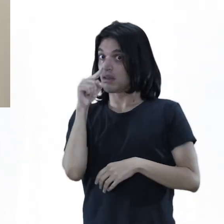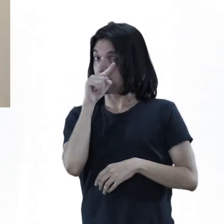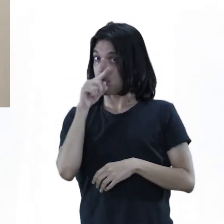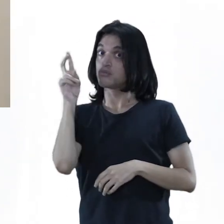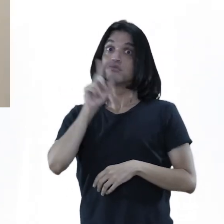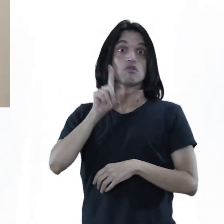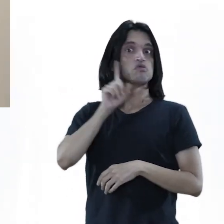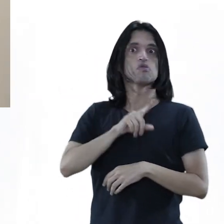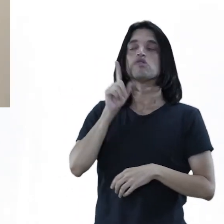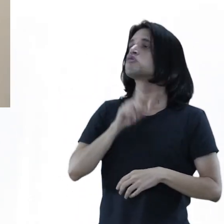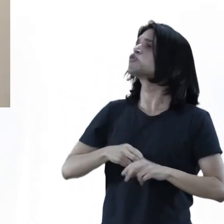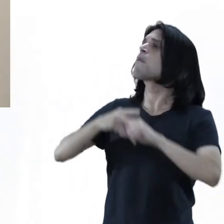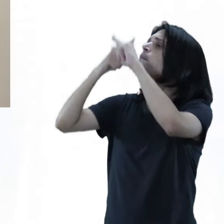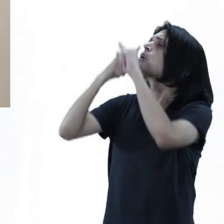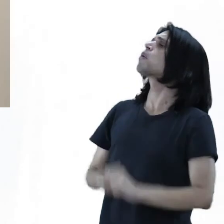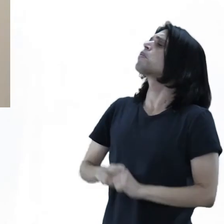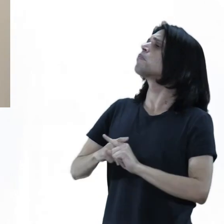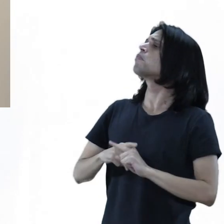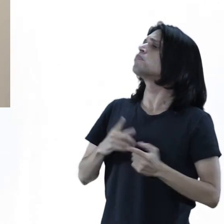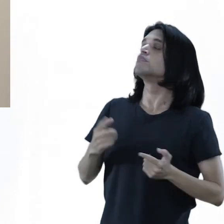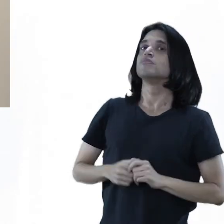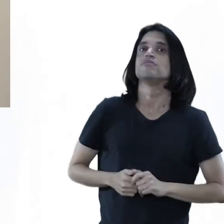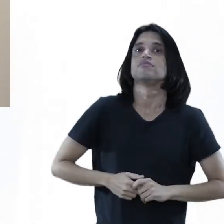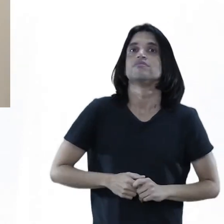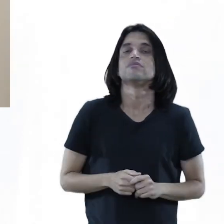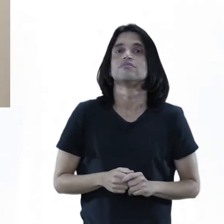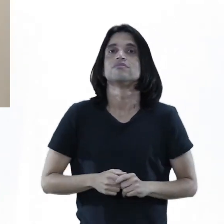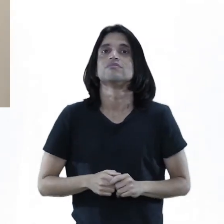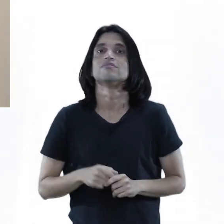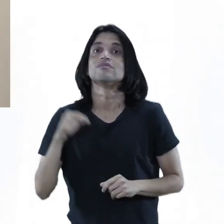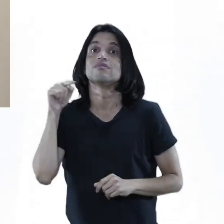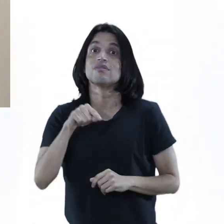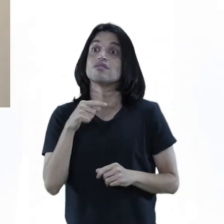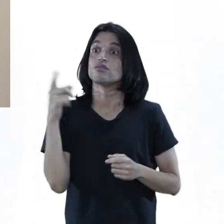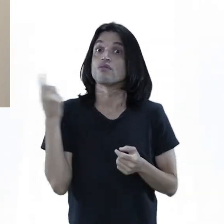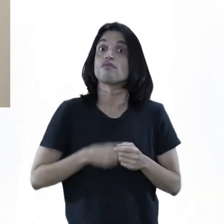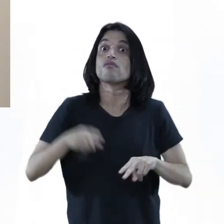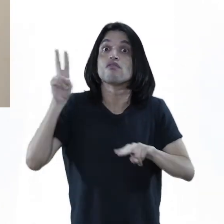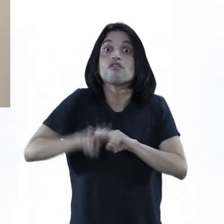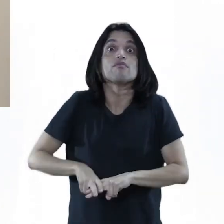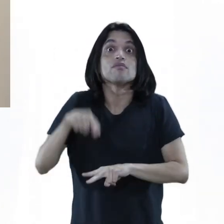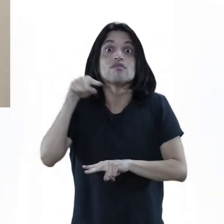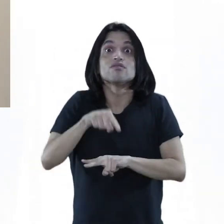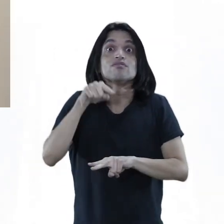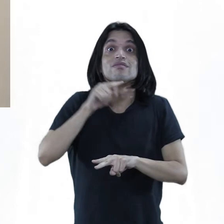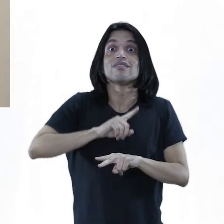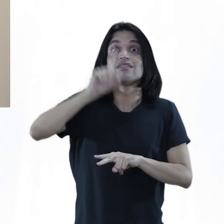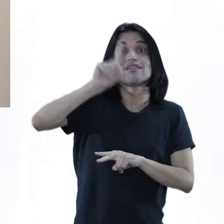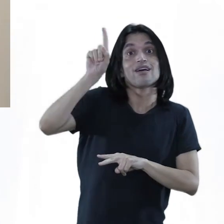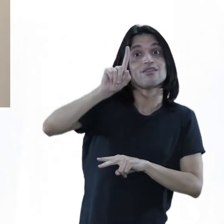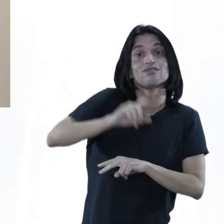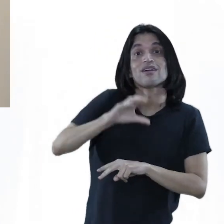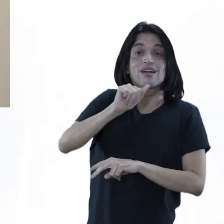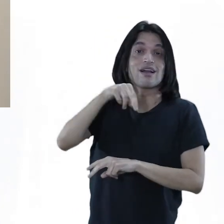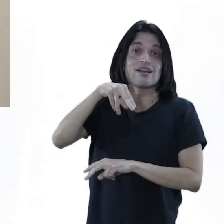praticamente barrada. Inclusive, um dos presidentes, né, vice-presidentes, foram presos no Canadá devido a essa disputa entre China e